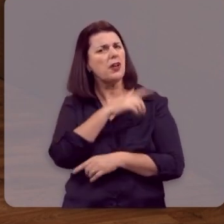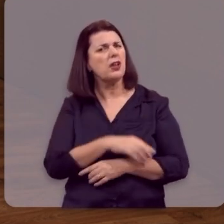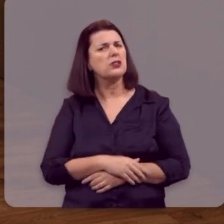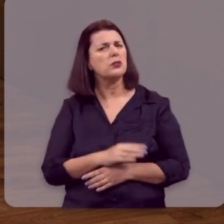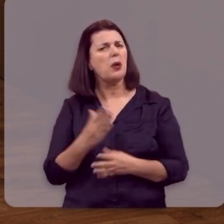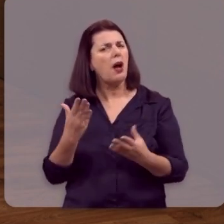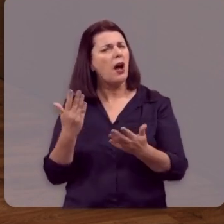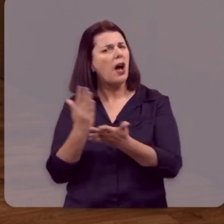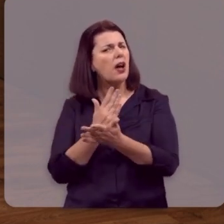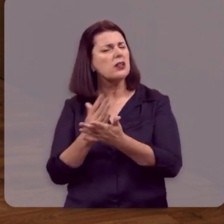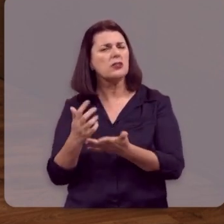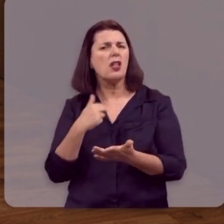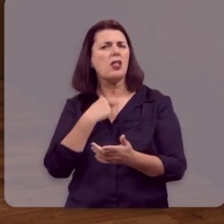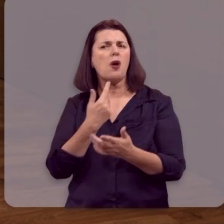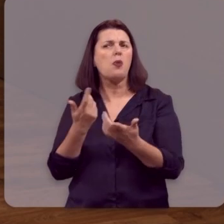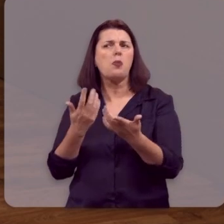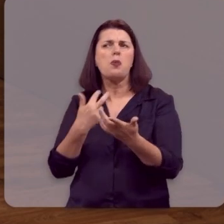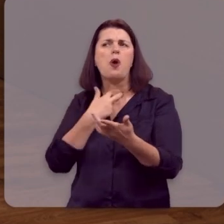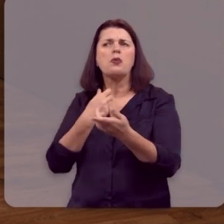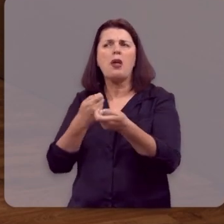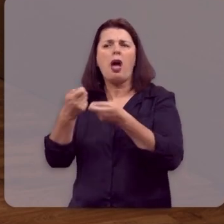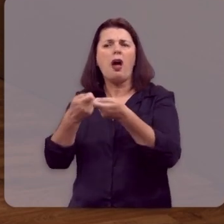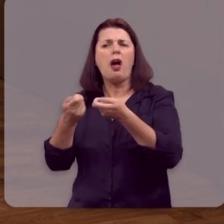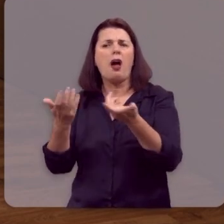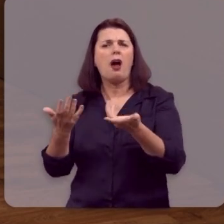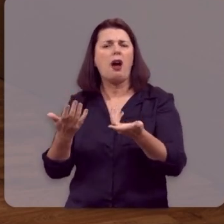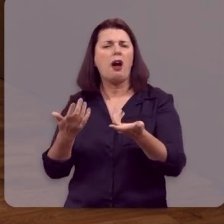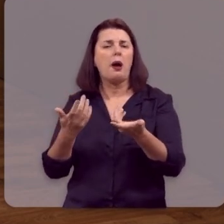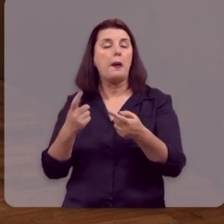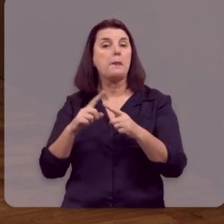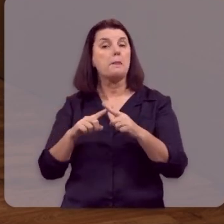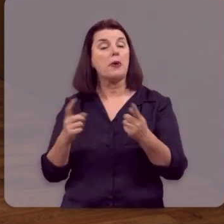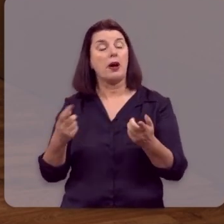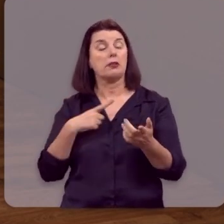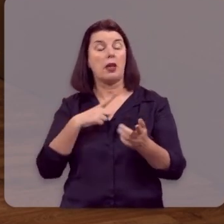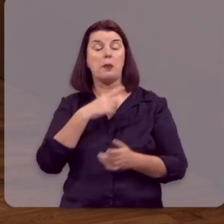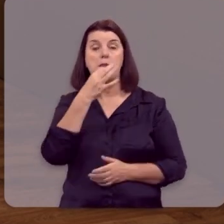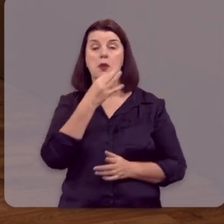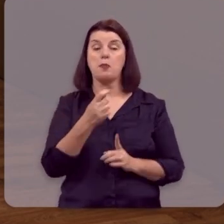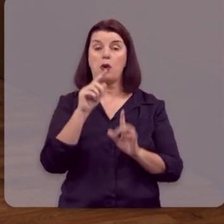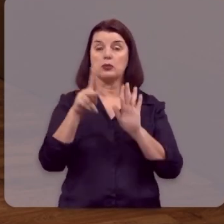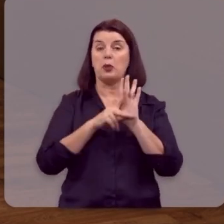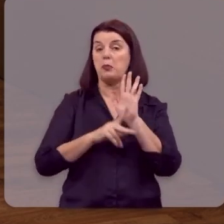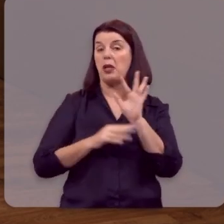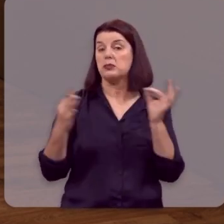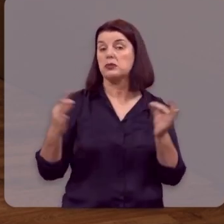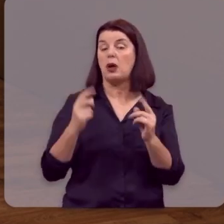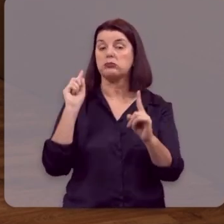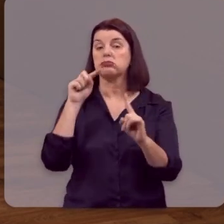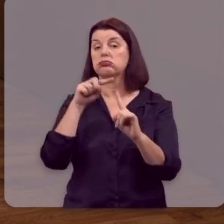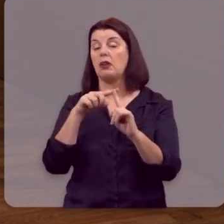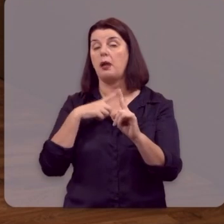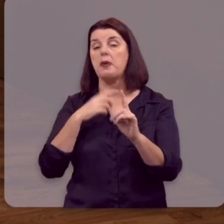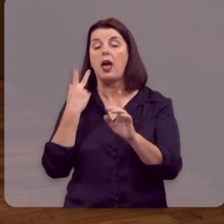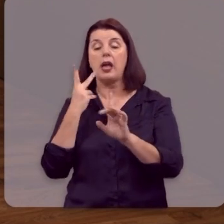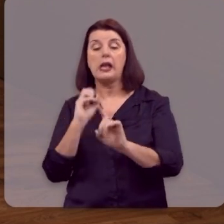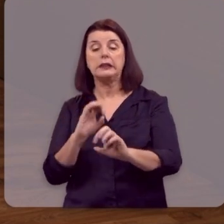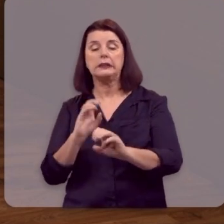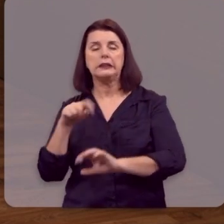muitas vezes inadministráveis, porém não sem propósito. Elas são